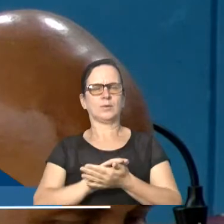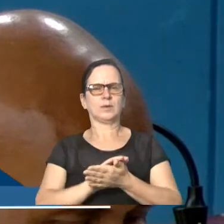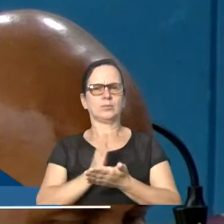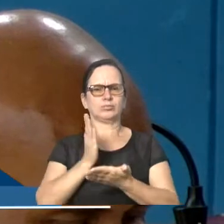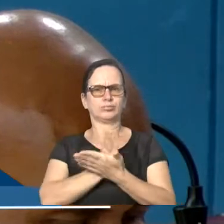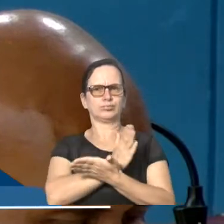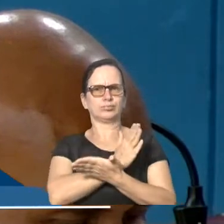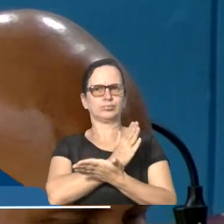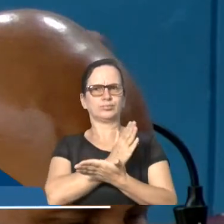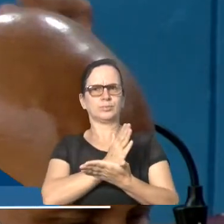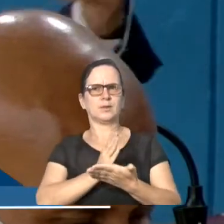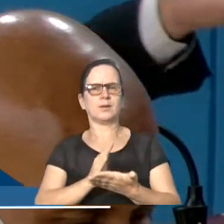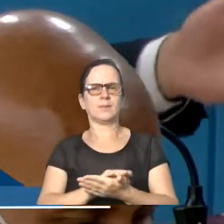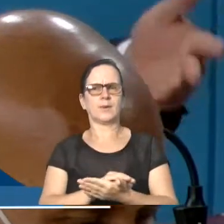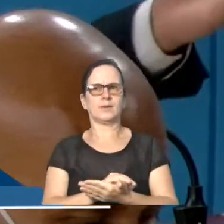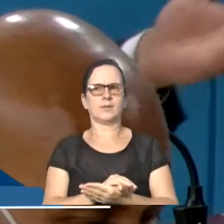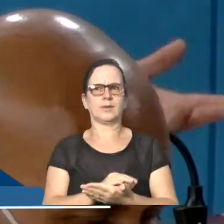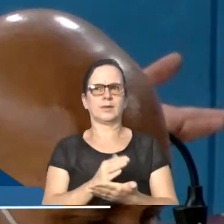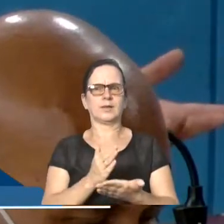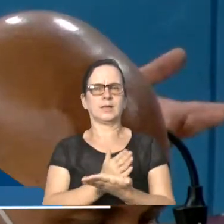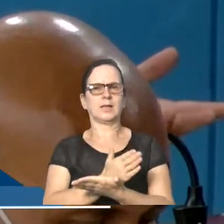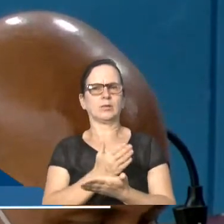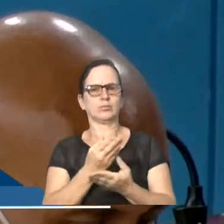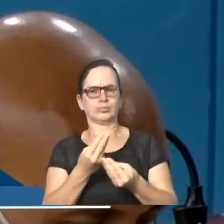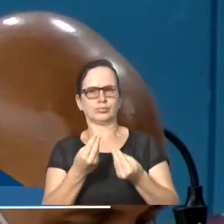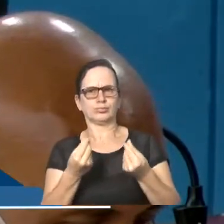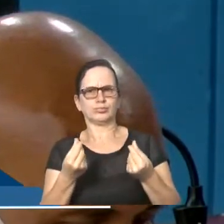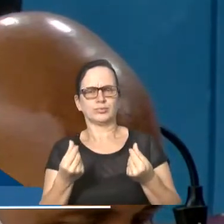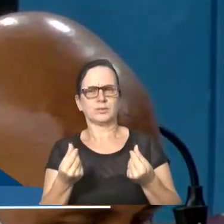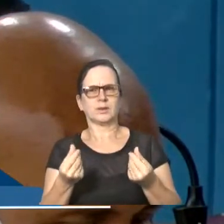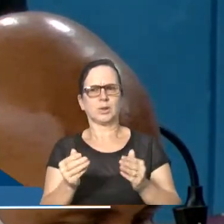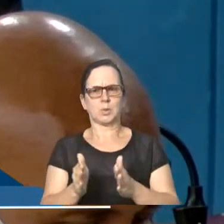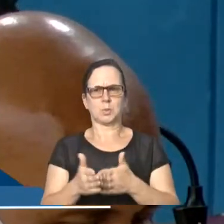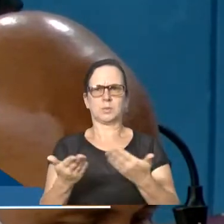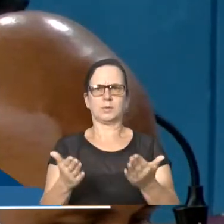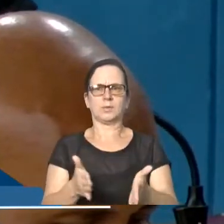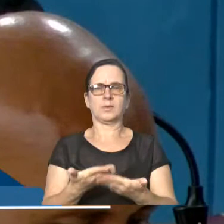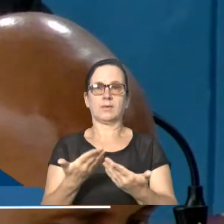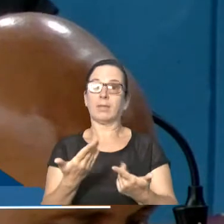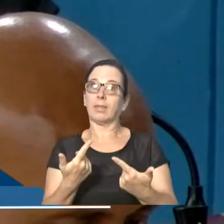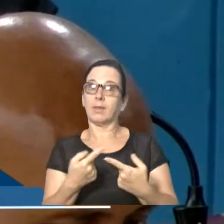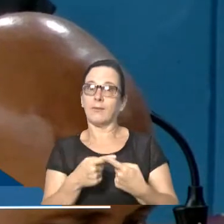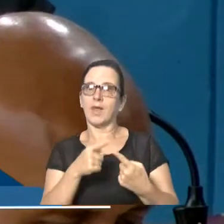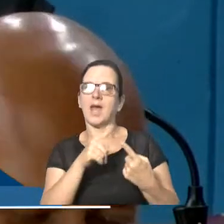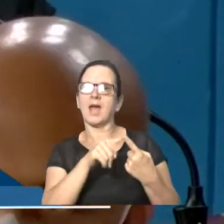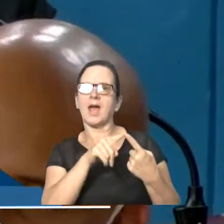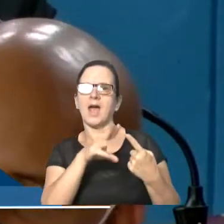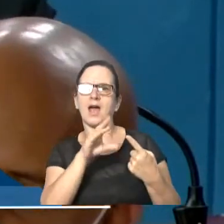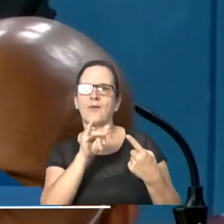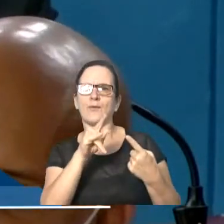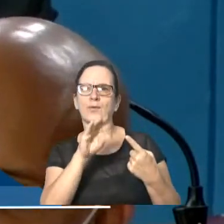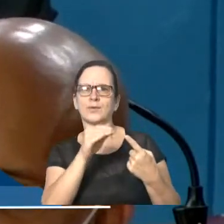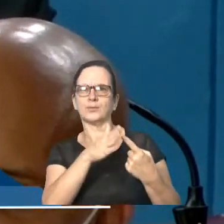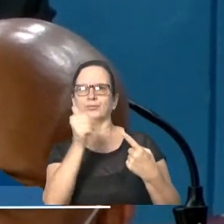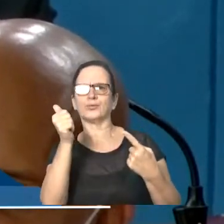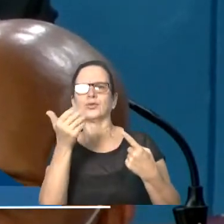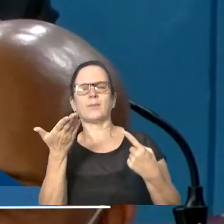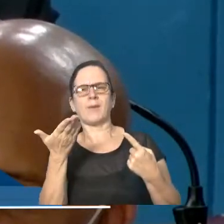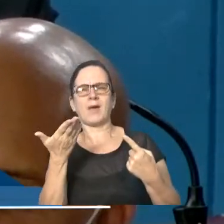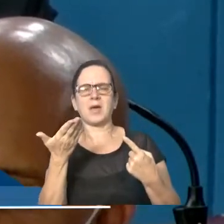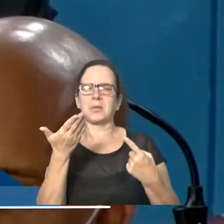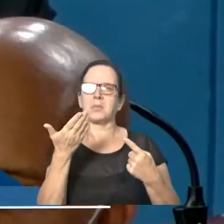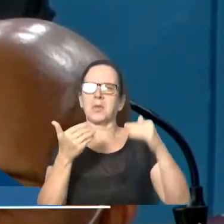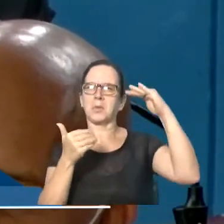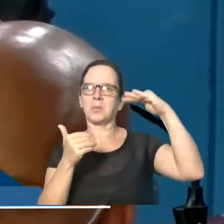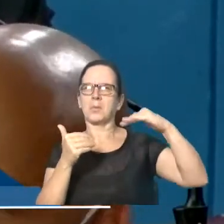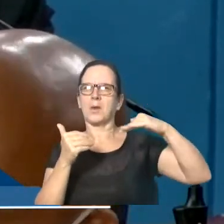parte, a questão da insalubridade. Talvez se o Alfonsinho chamasse, né, Alfonsinho? Que o Alfonsinho tá lá,